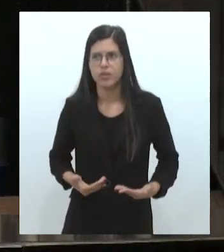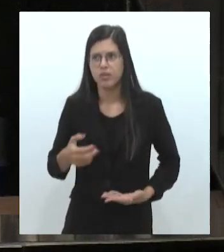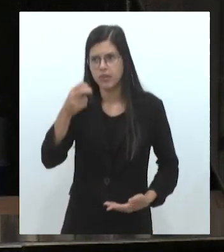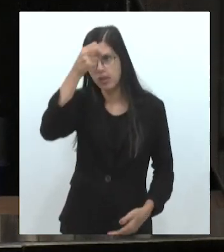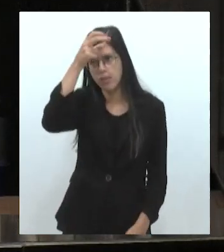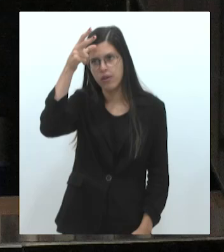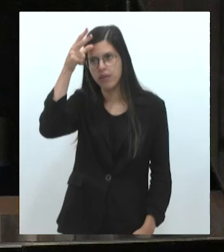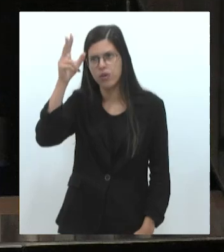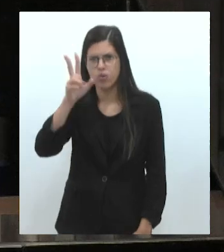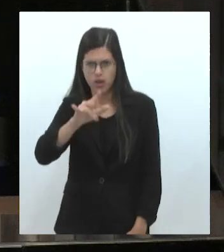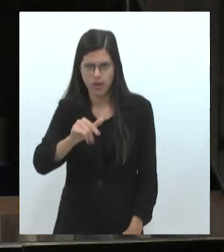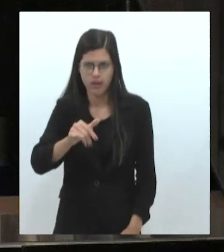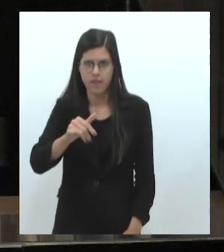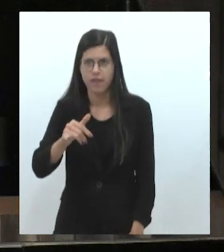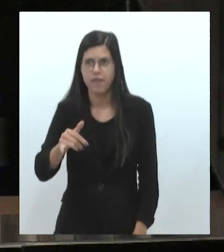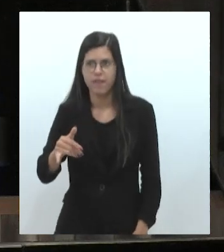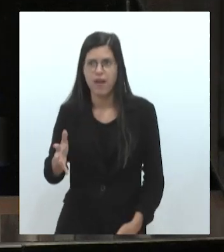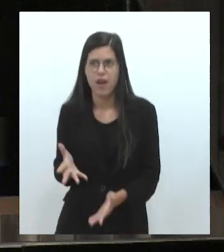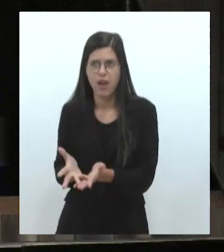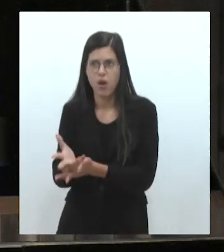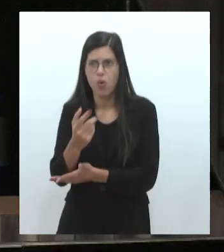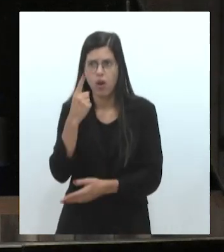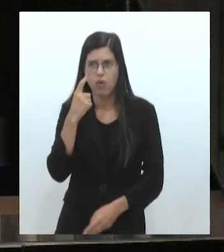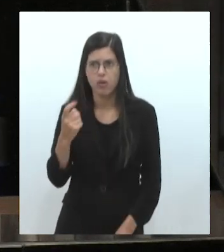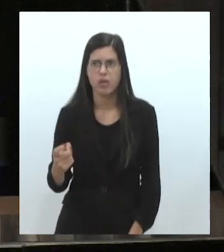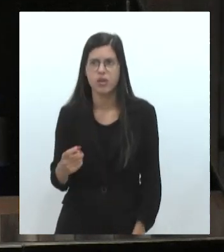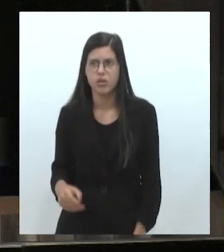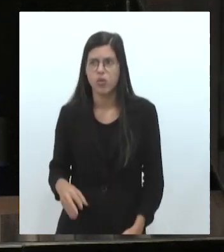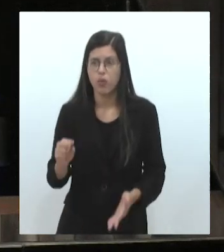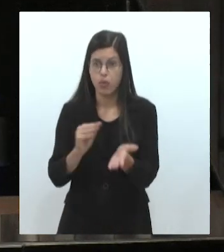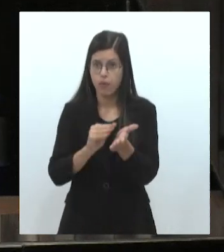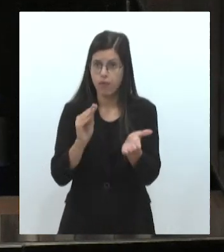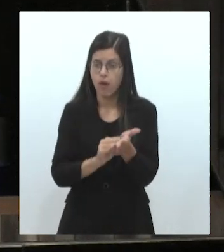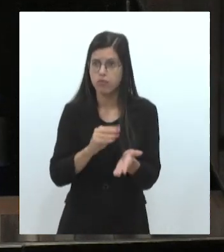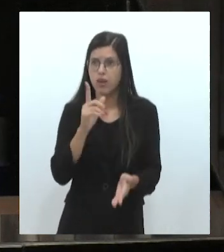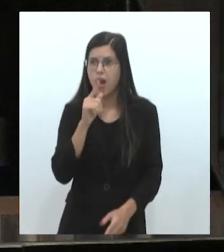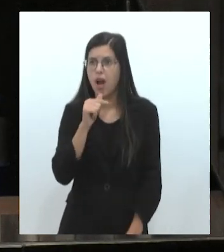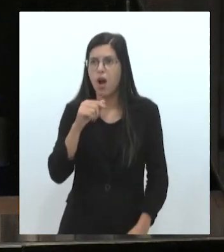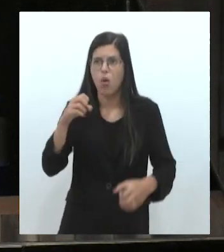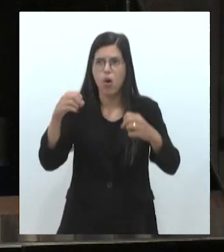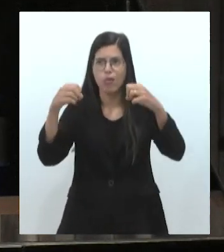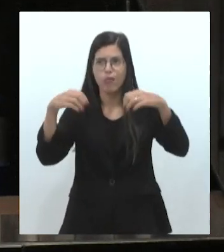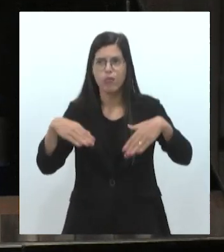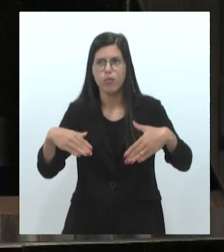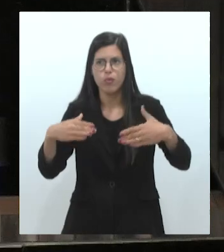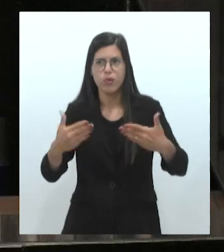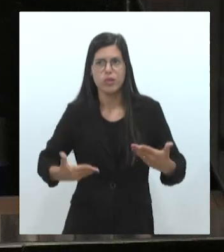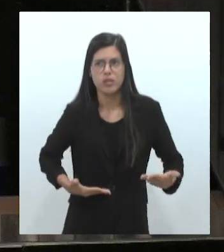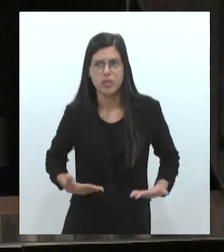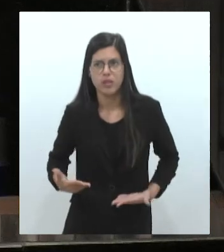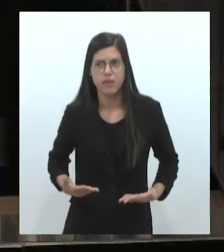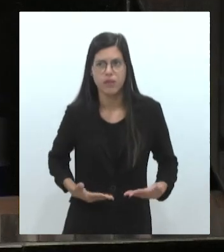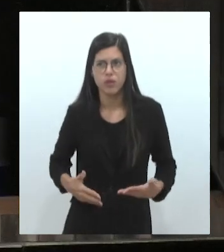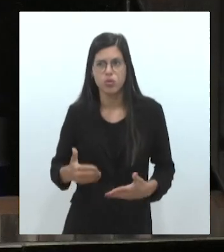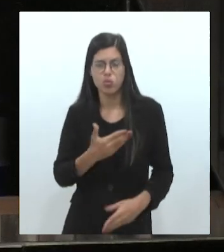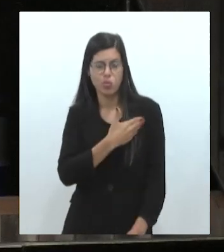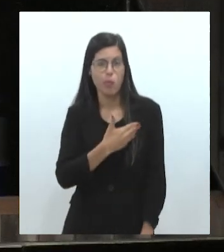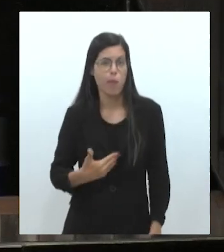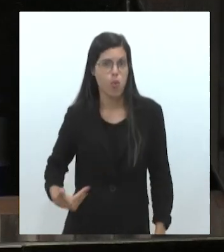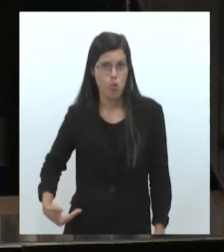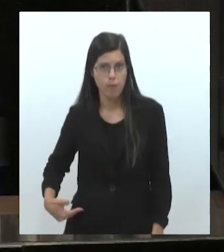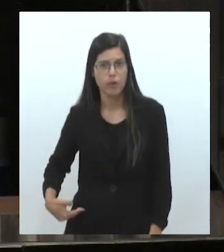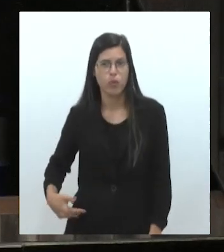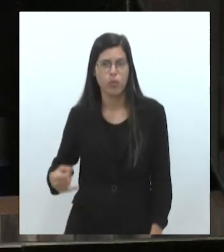chegará à porta da sua casa? Quando falta água, luz, serviços concessionados públicos